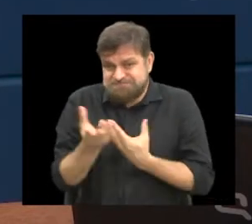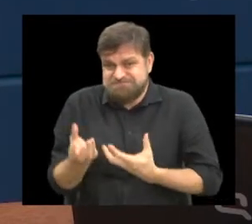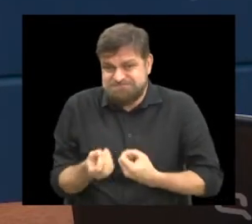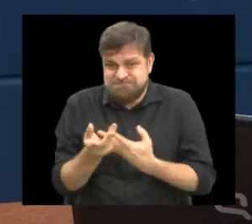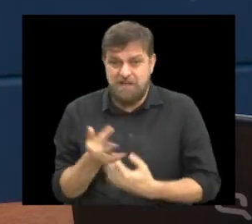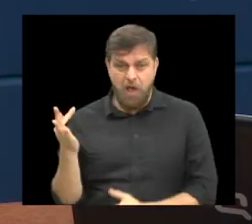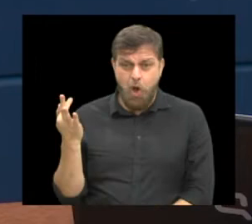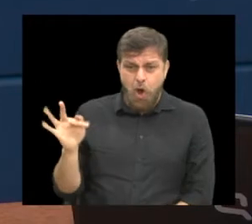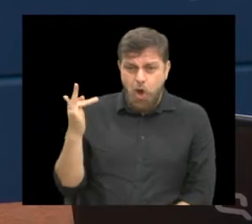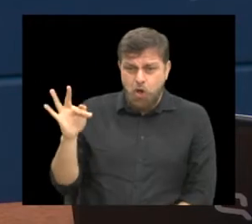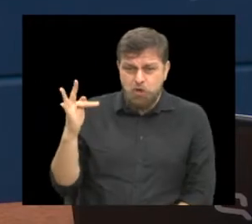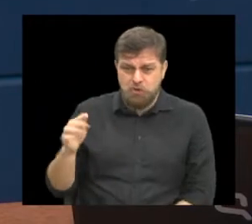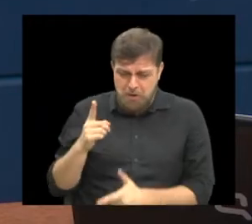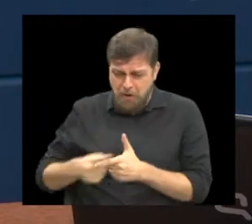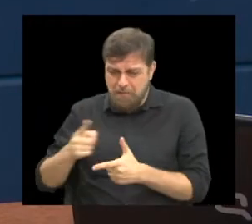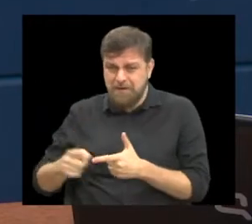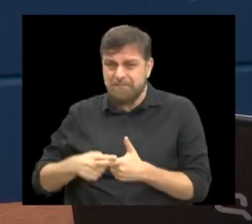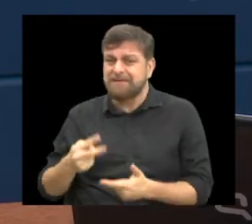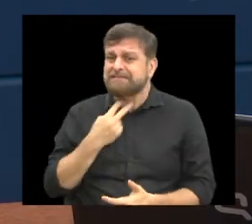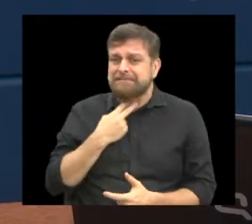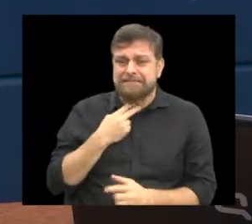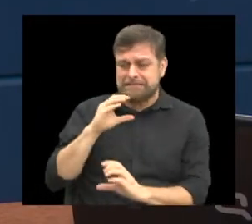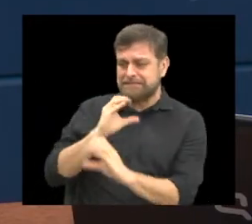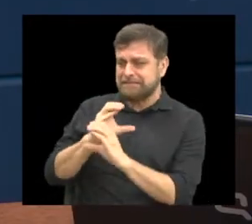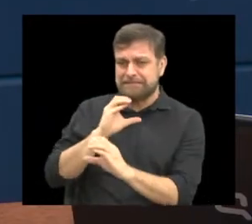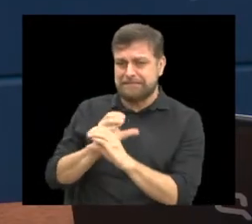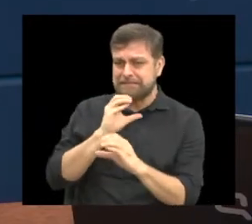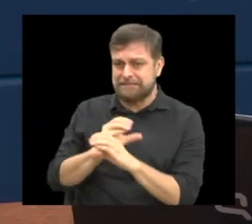dor, alguma coisa, e não ser